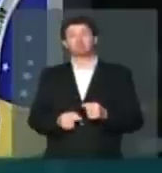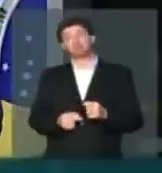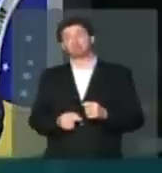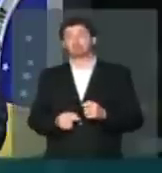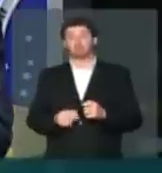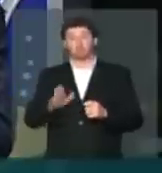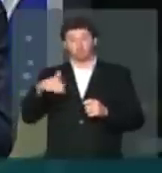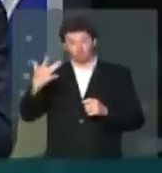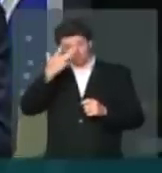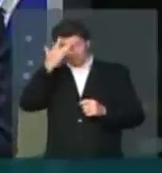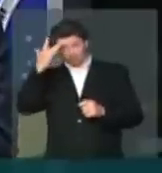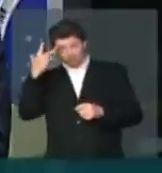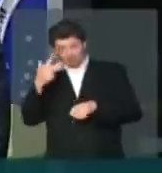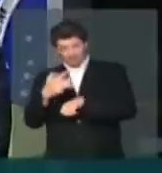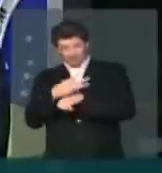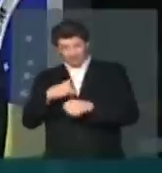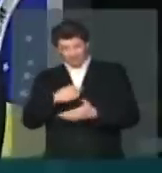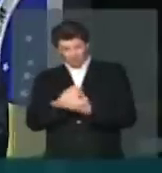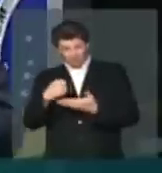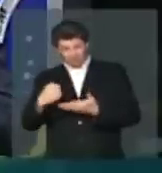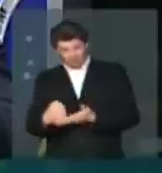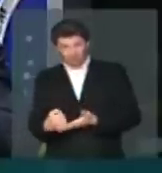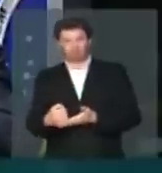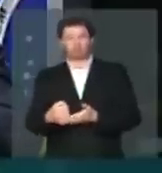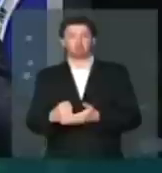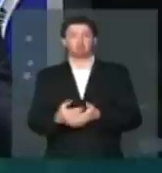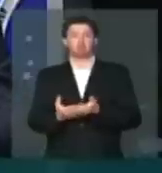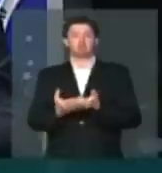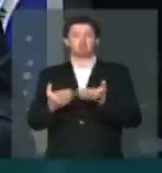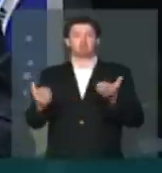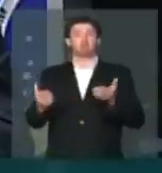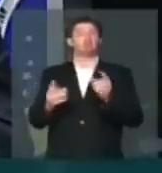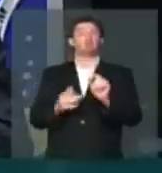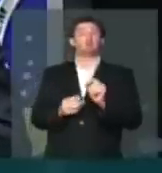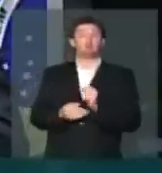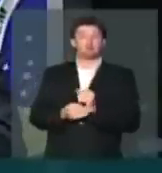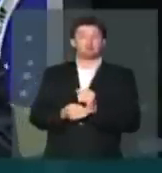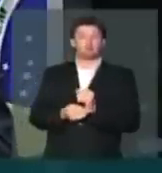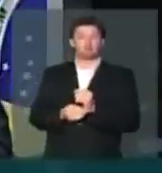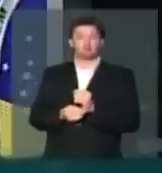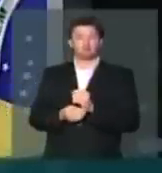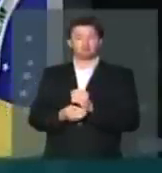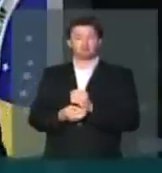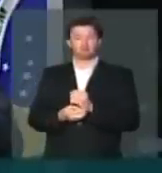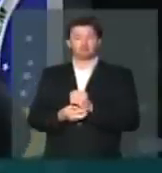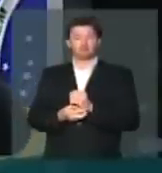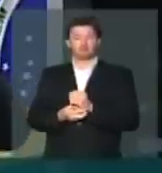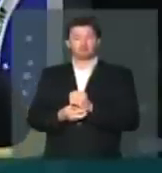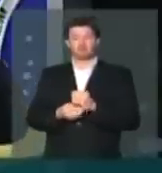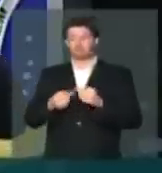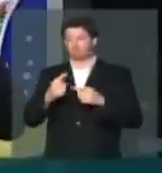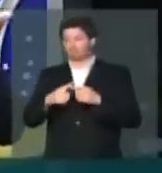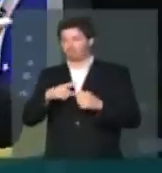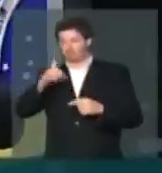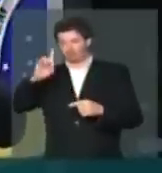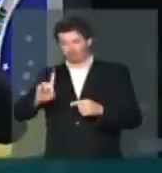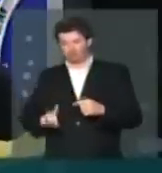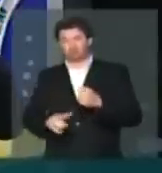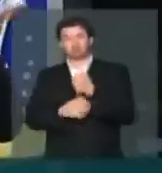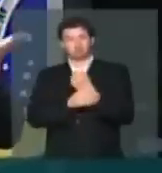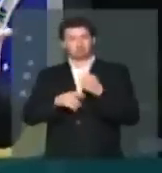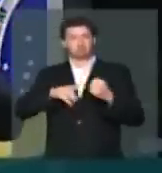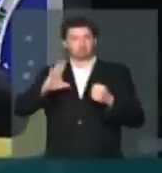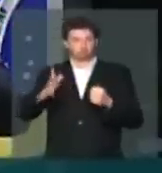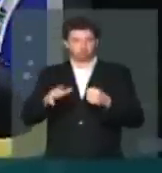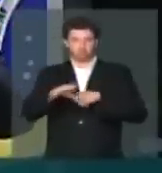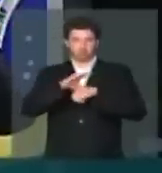quando o trabalhador é terceirizado, ele perde o quê? Na medida que ele tem os direitos garantidos